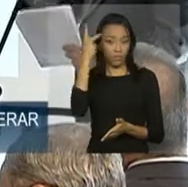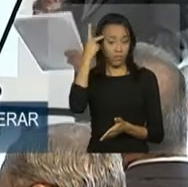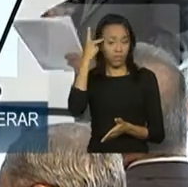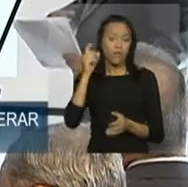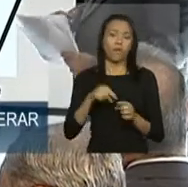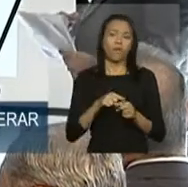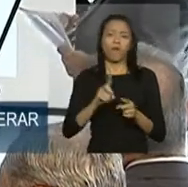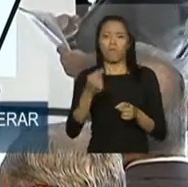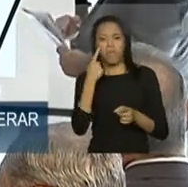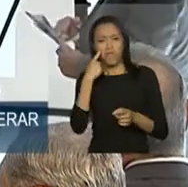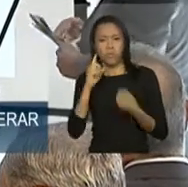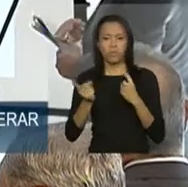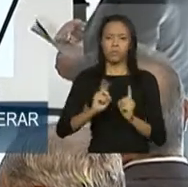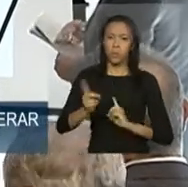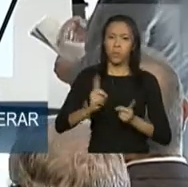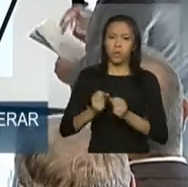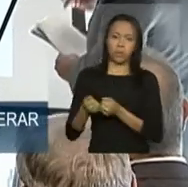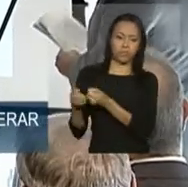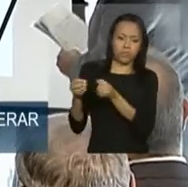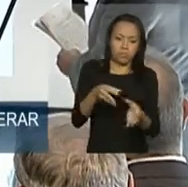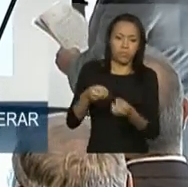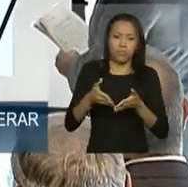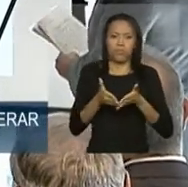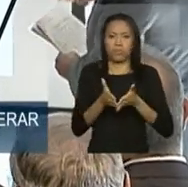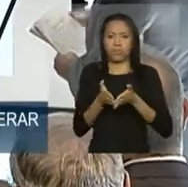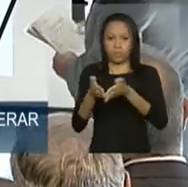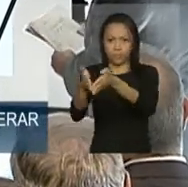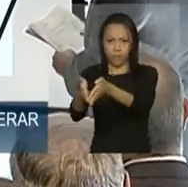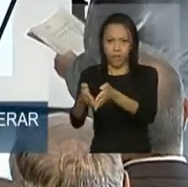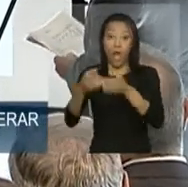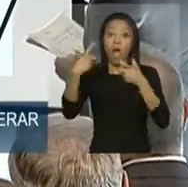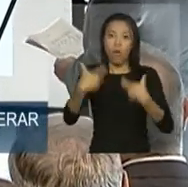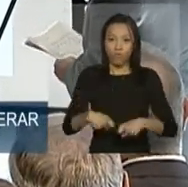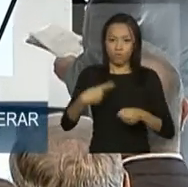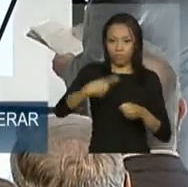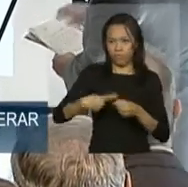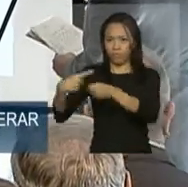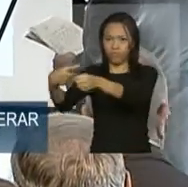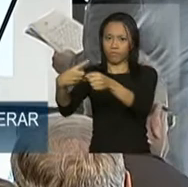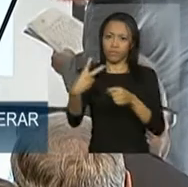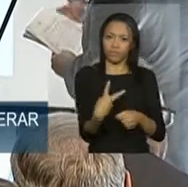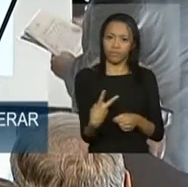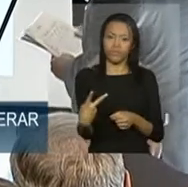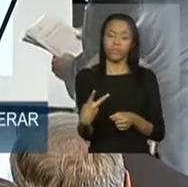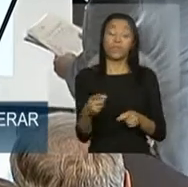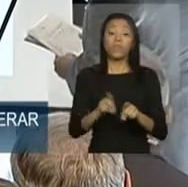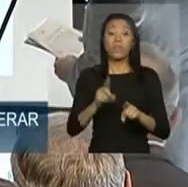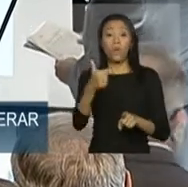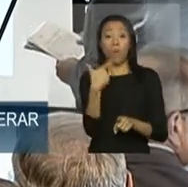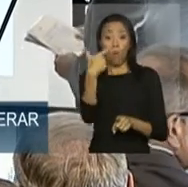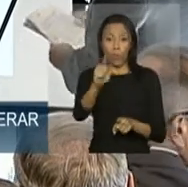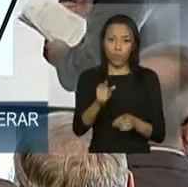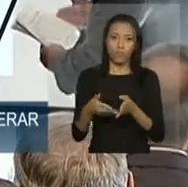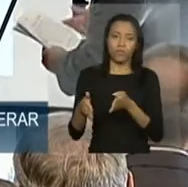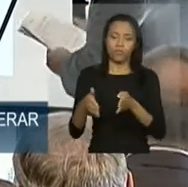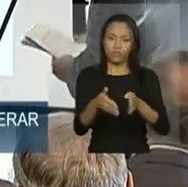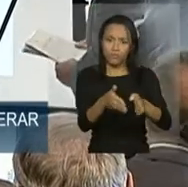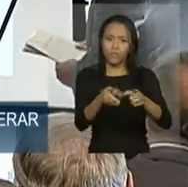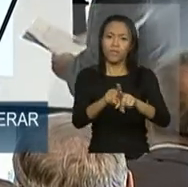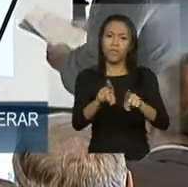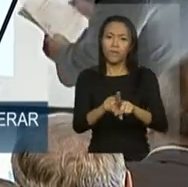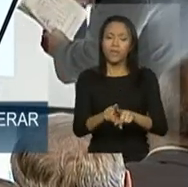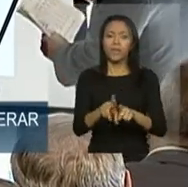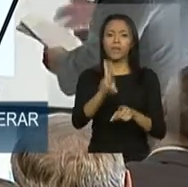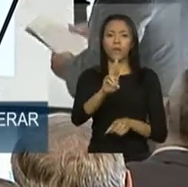se escoa pelo sudeste. E por fim, temos também uma importante rodovia em dois